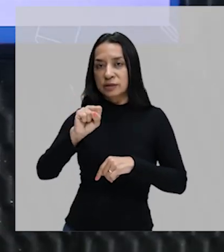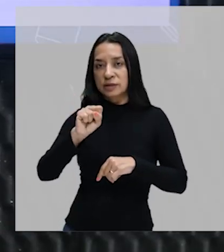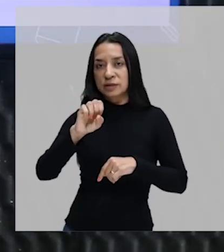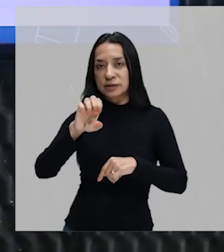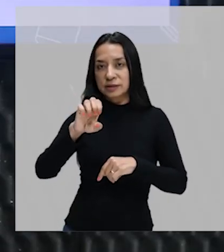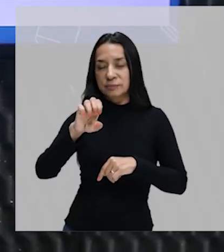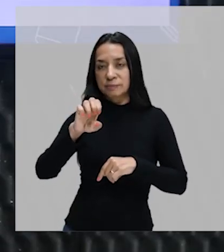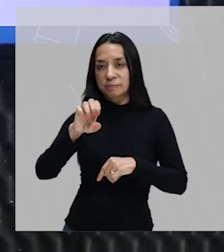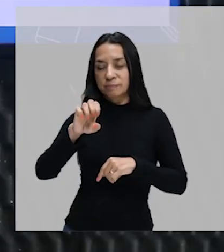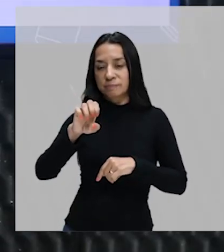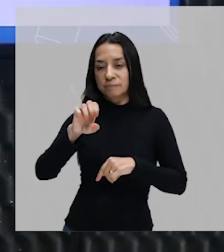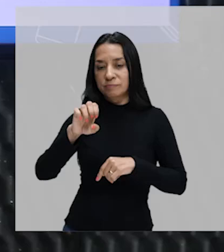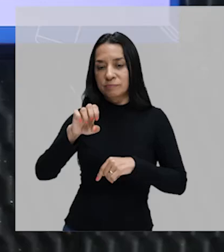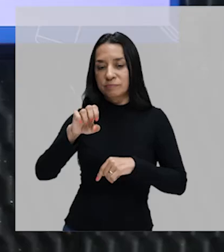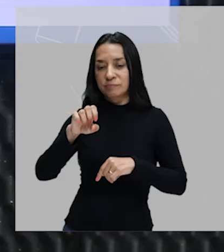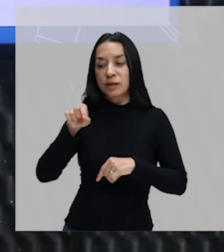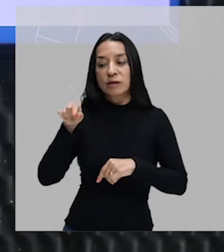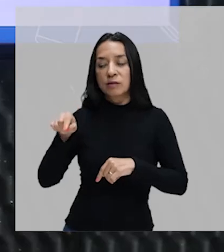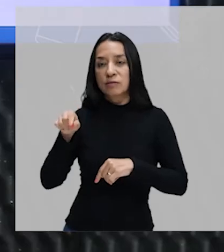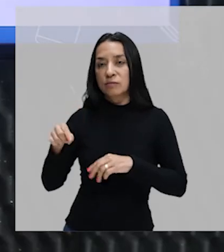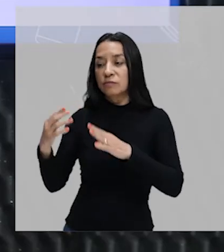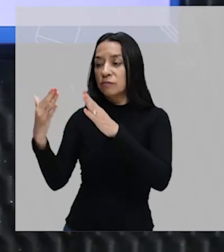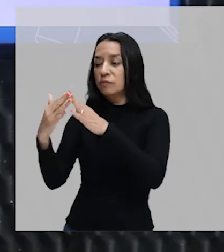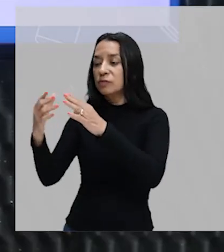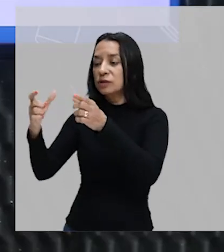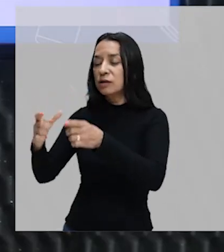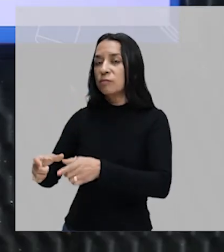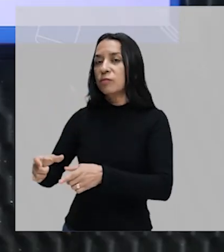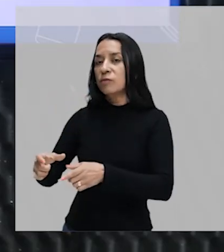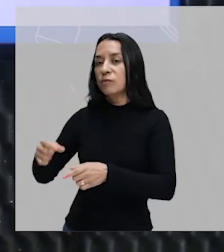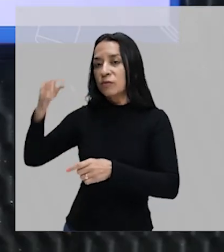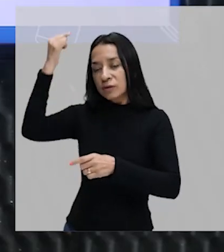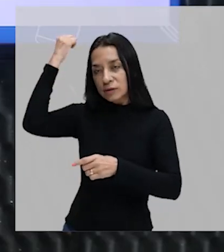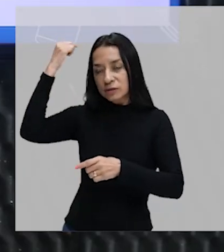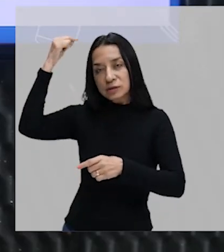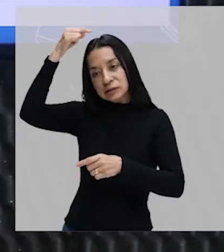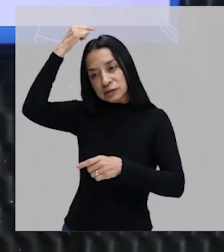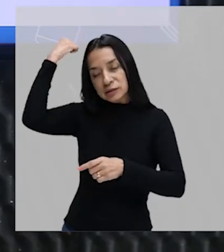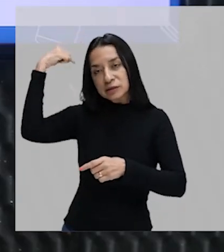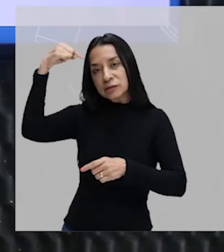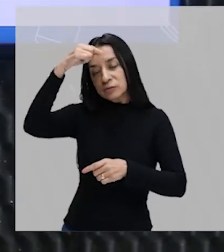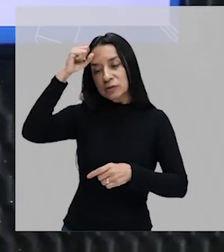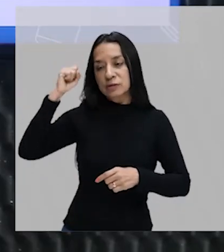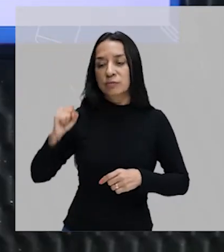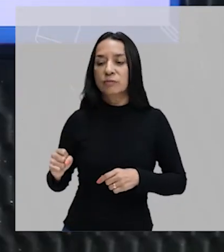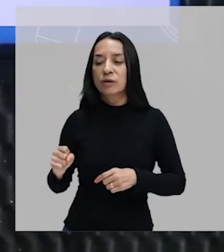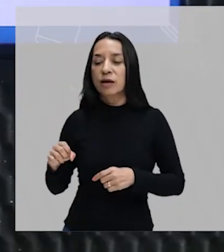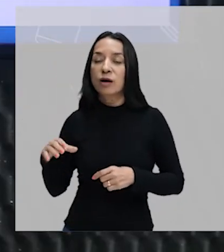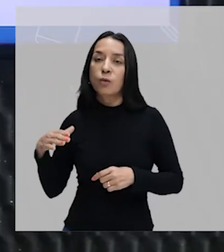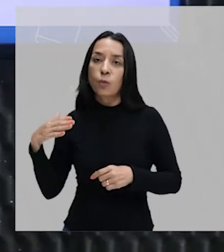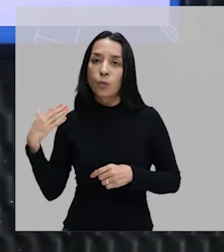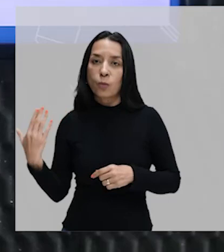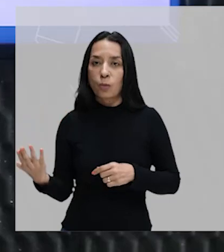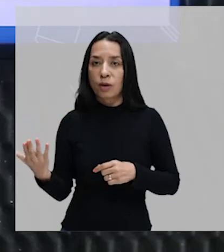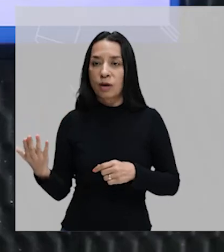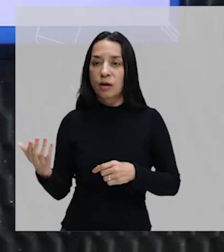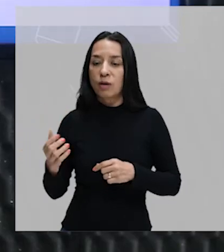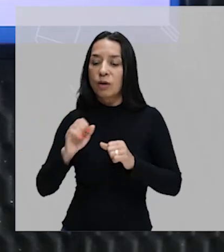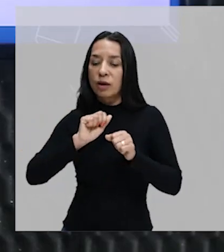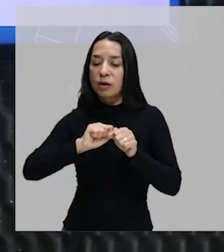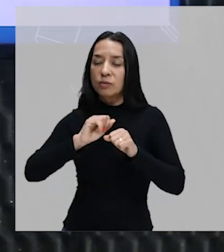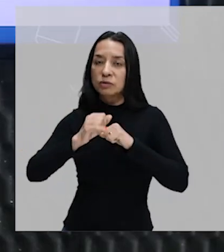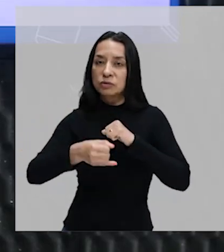mora em São José de Ribamar. Qual é o adjetivo pátrio? Ribamarense.